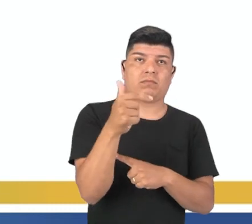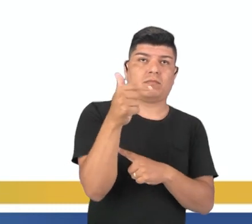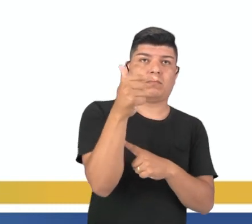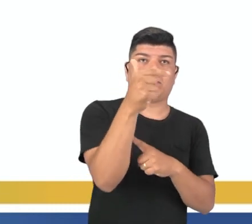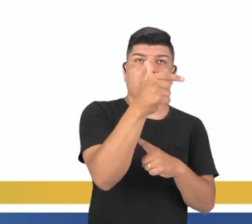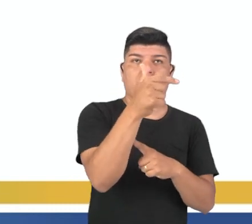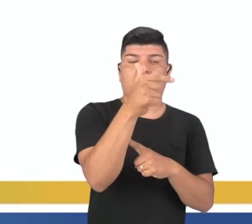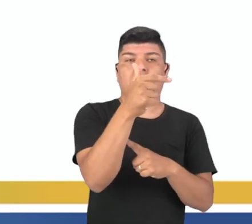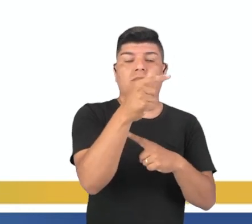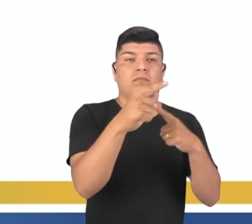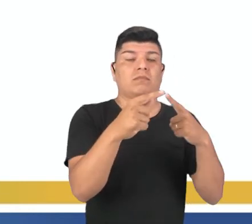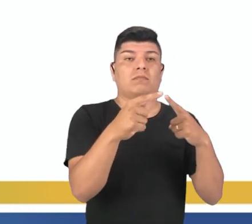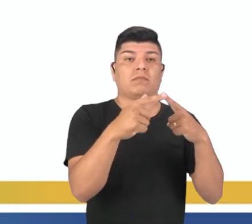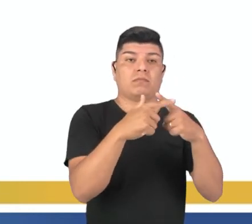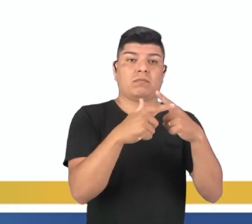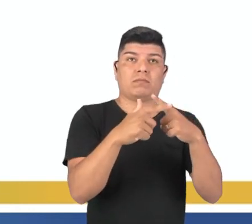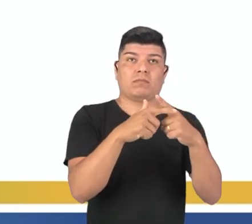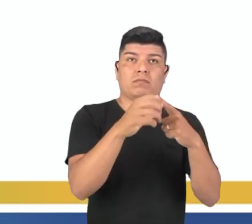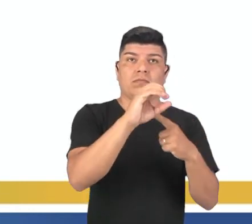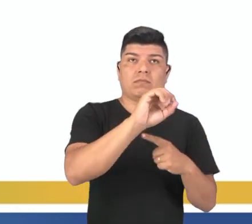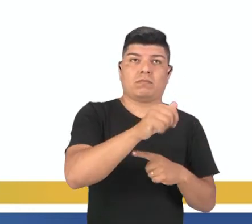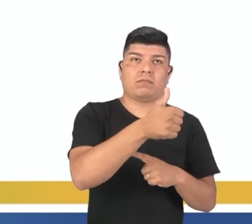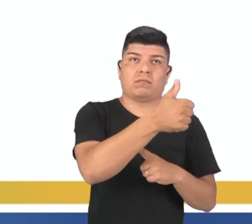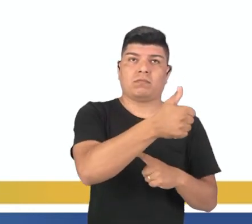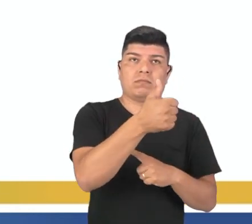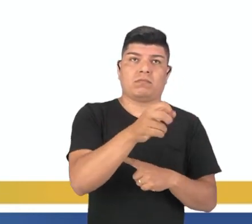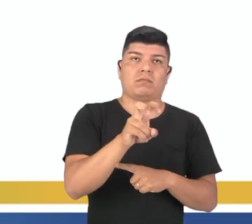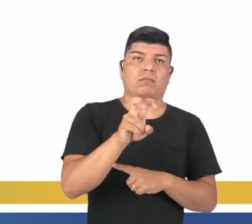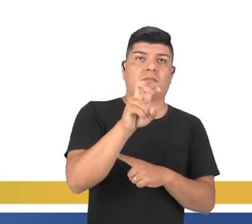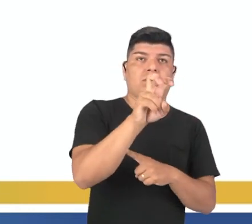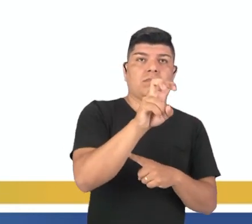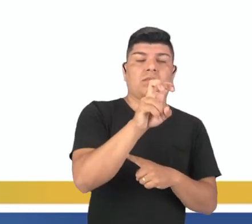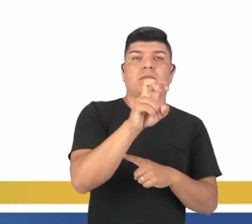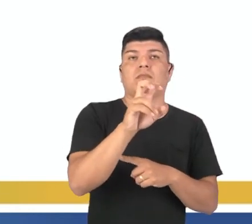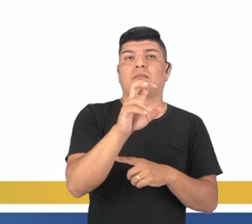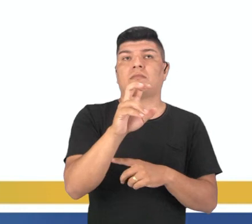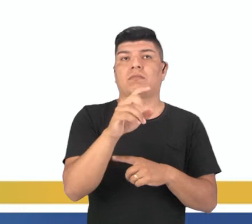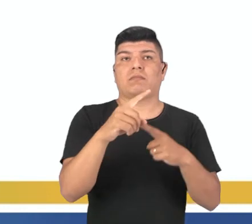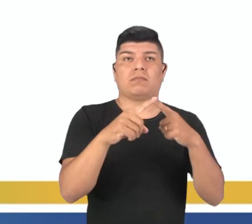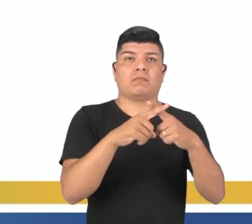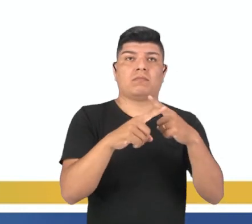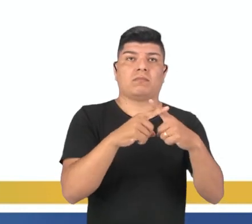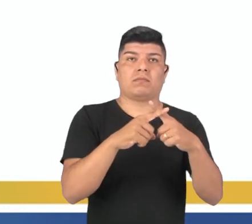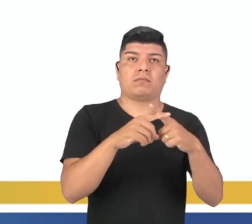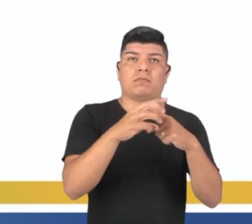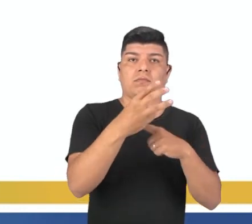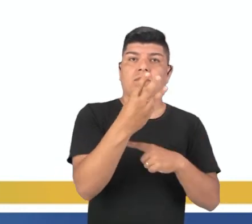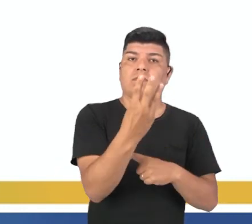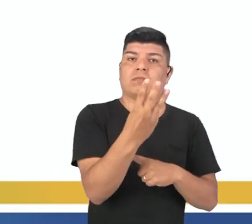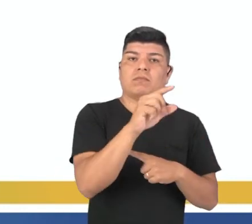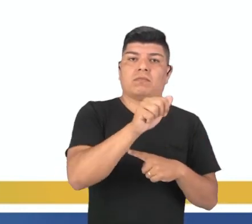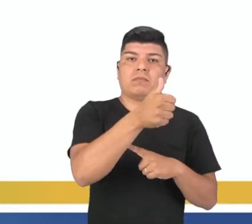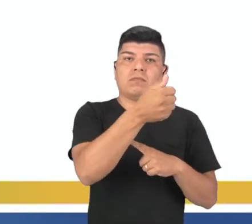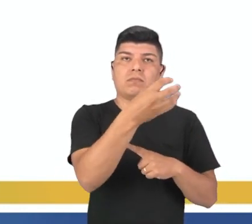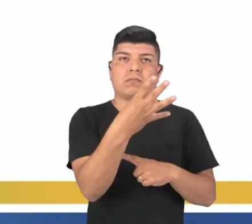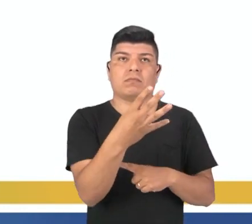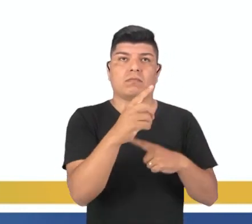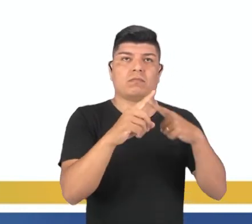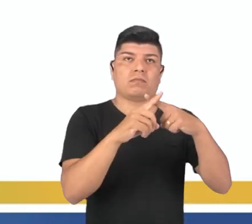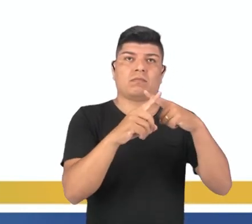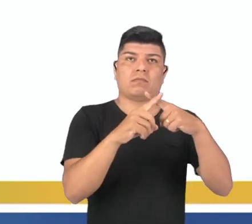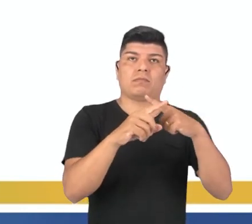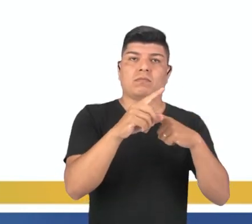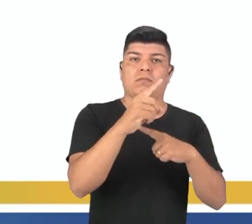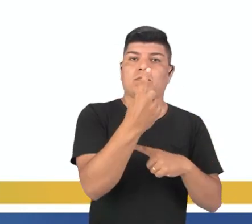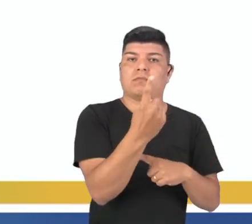0,115 vezes ele mesmo, né, para encontrar o seu quadrado, vezes agora 3,14